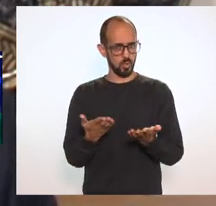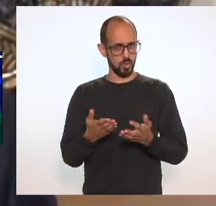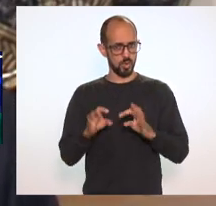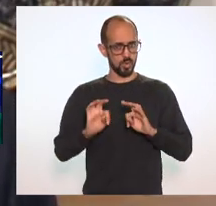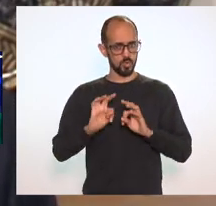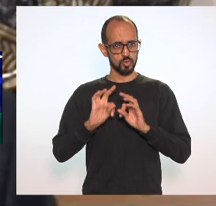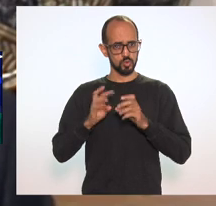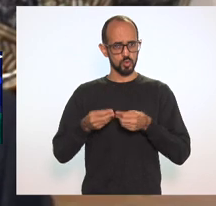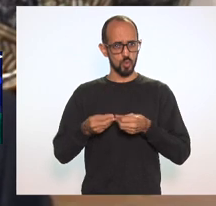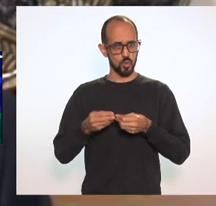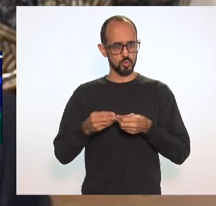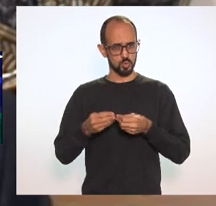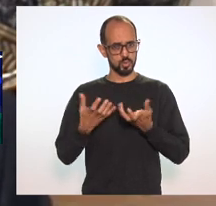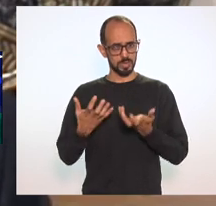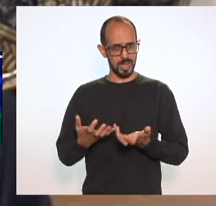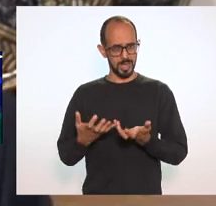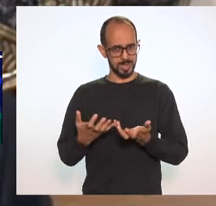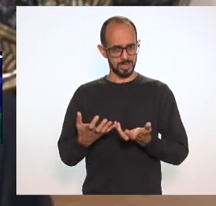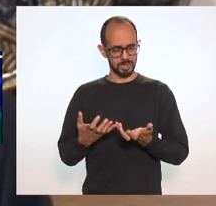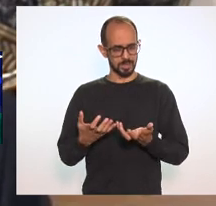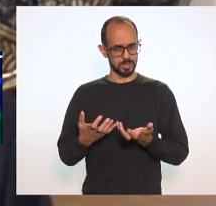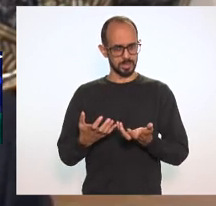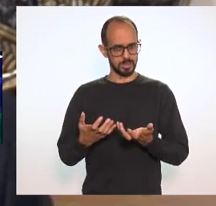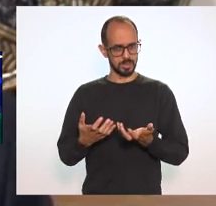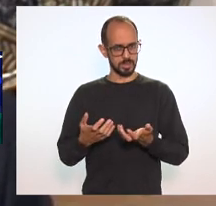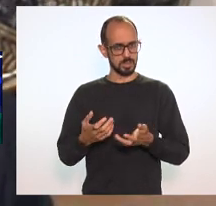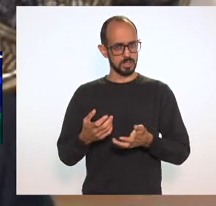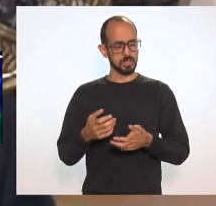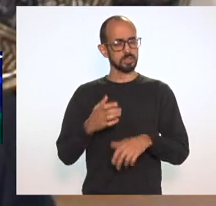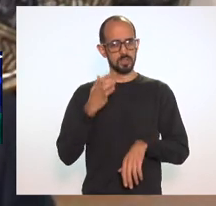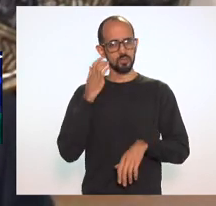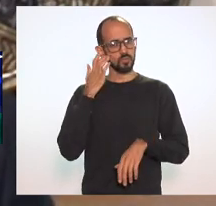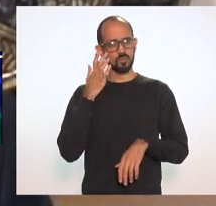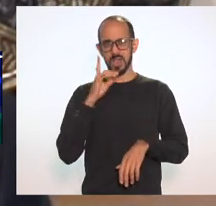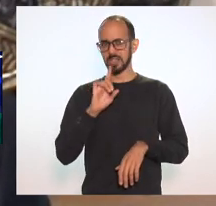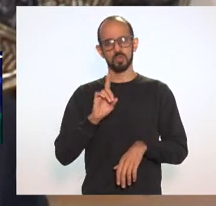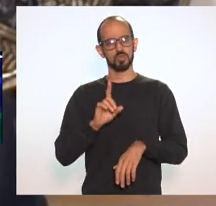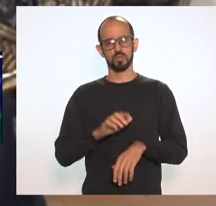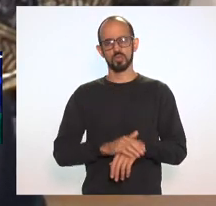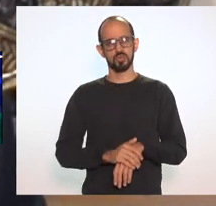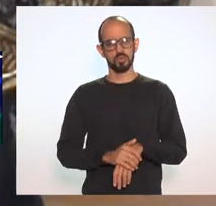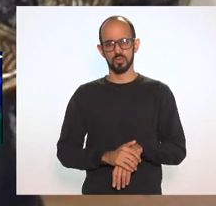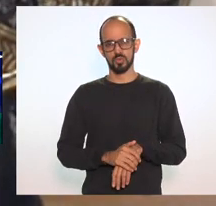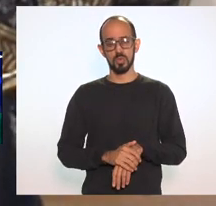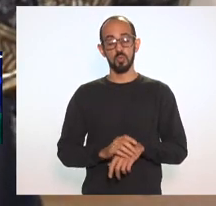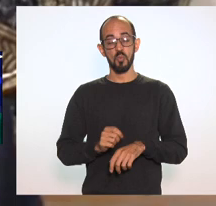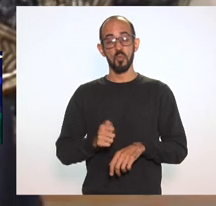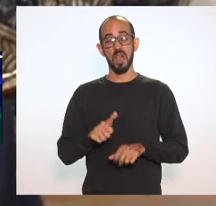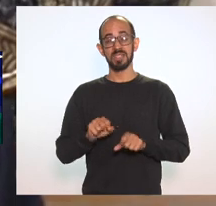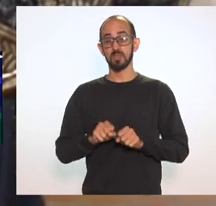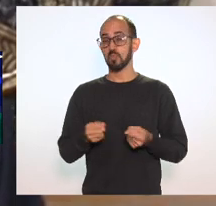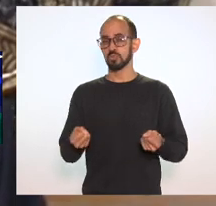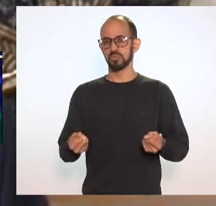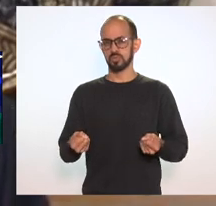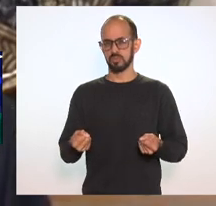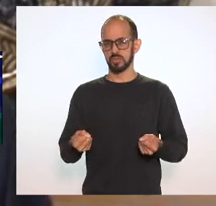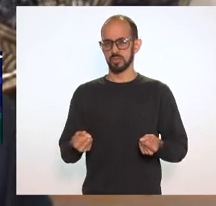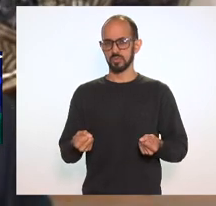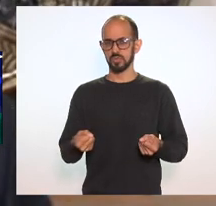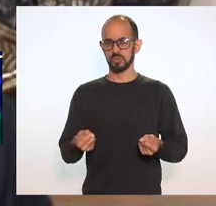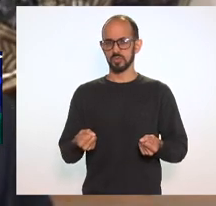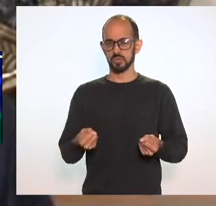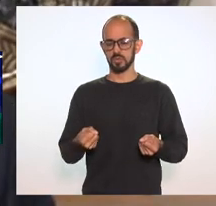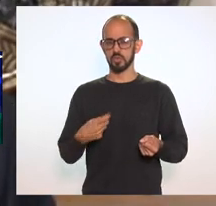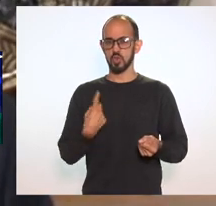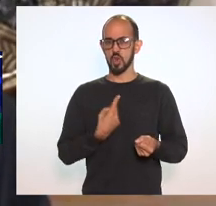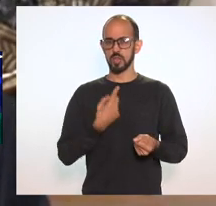mesma coisa tem sido uma tarefa dura tire-a tempo quase impossível nós sabemos que muitas